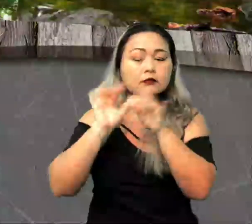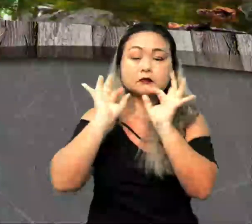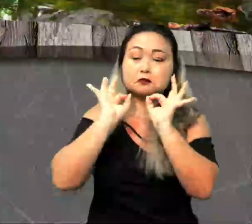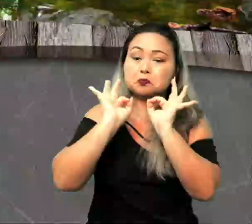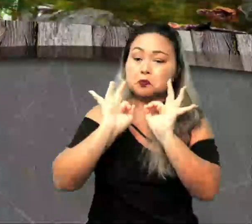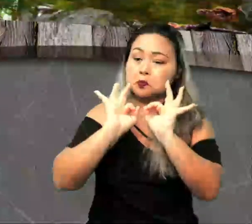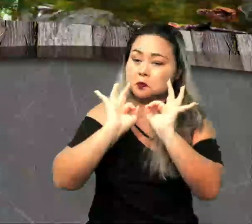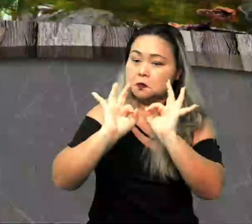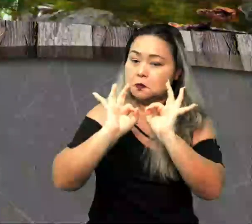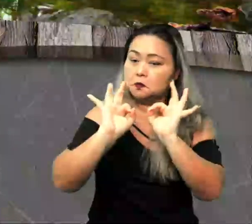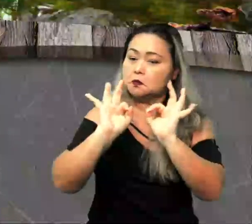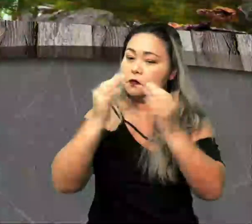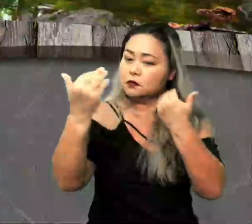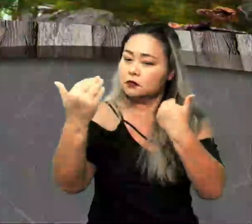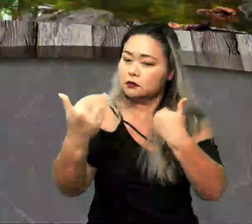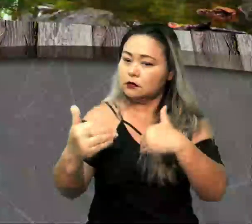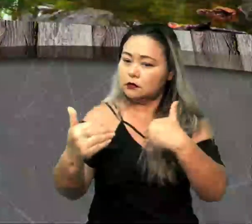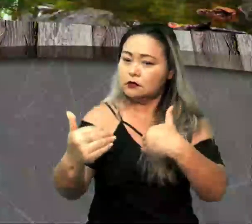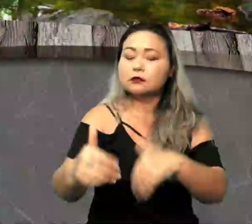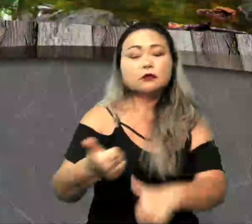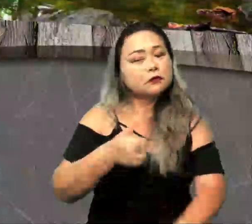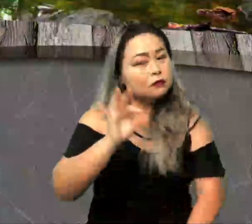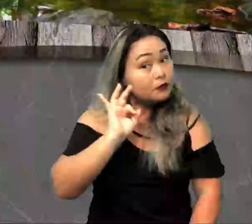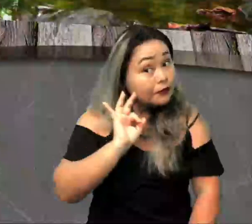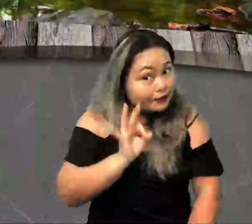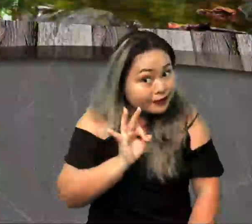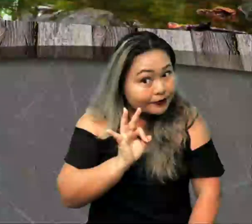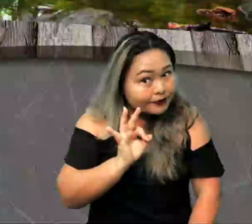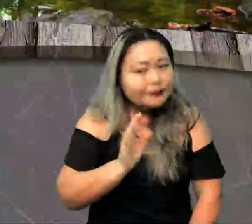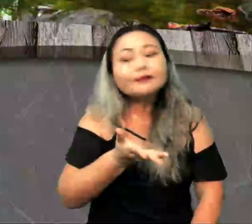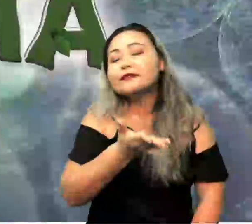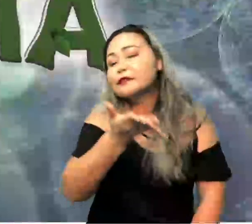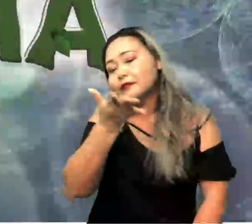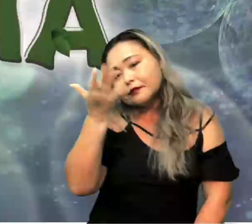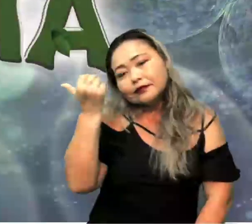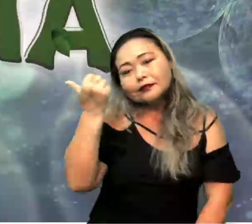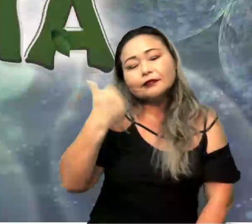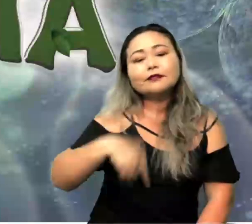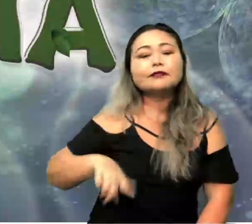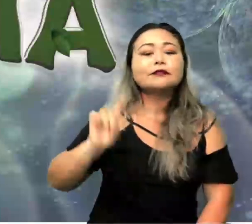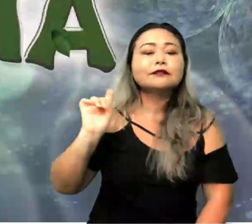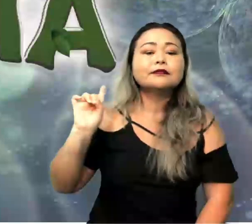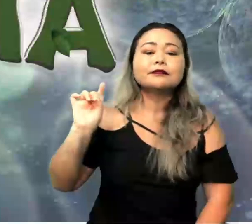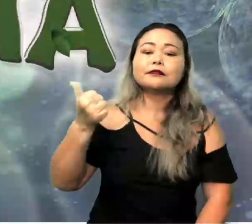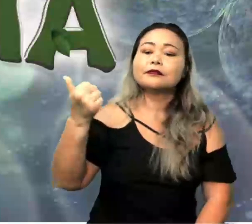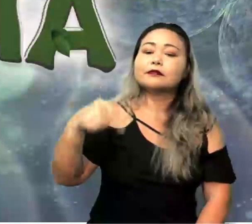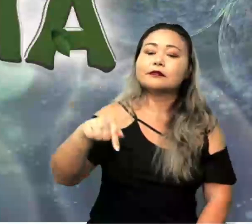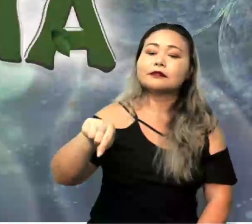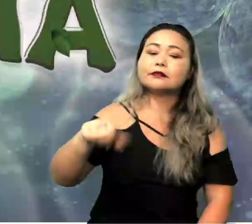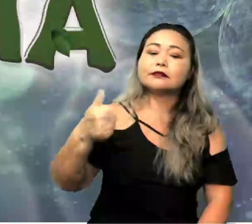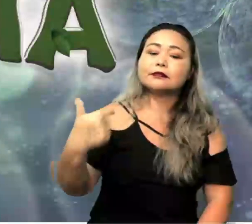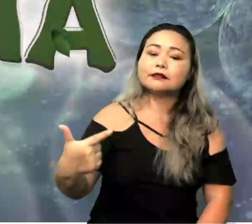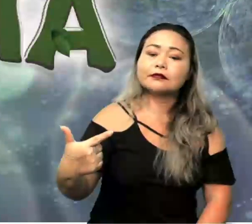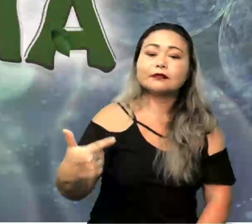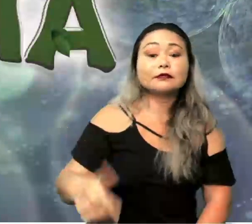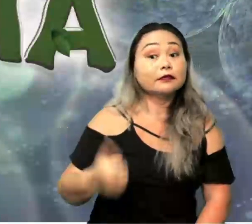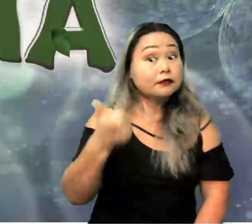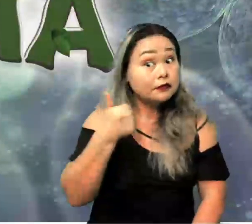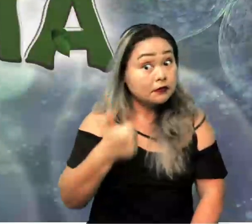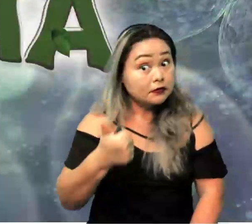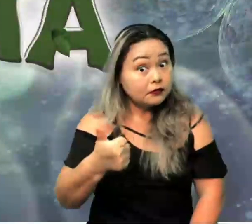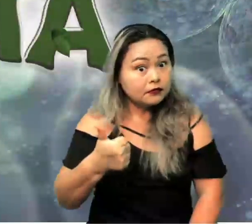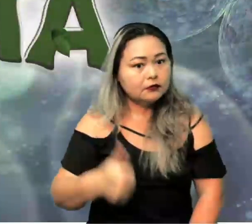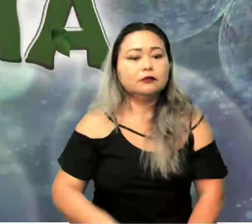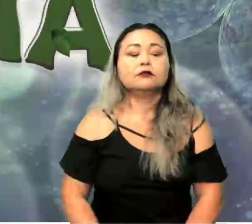avaliação. Tá certo, galera? Então, vamos começar o nosso assunto da aula de hoje, 17.2. 1,